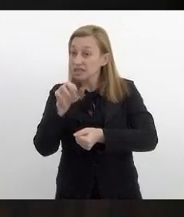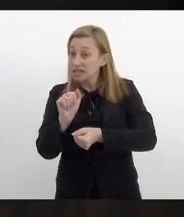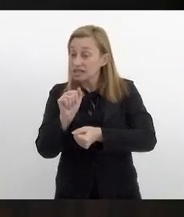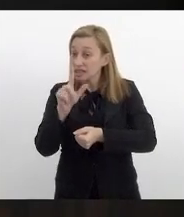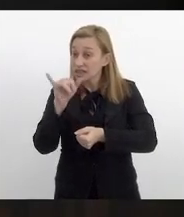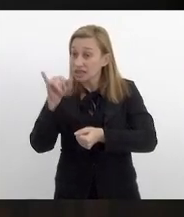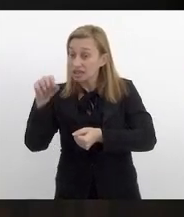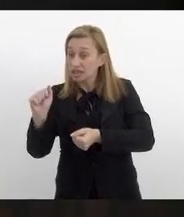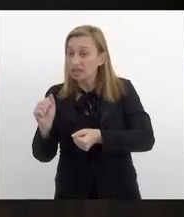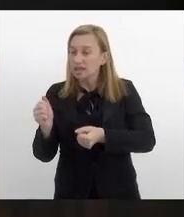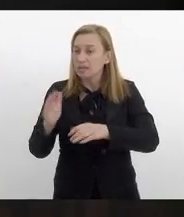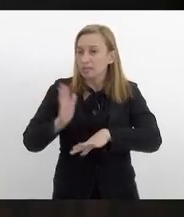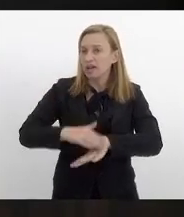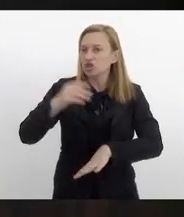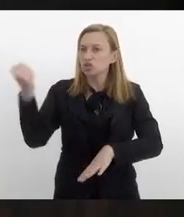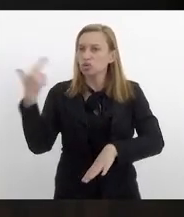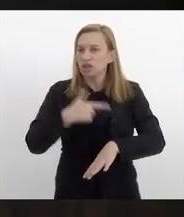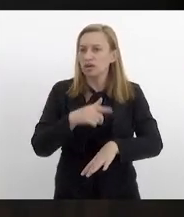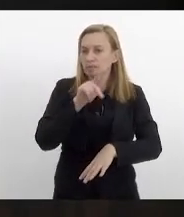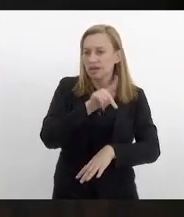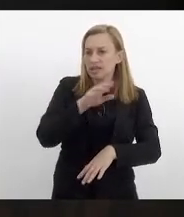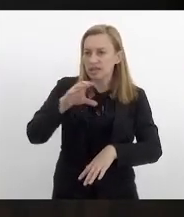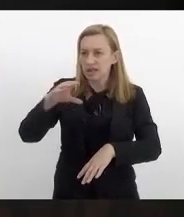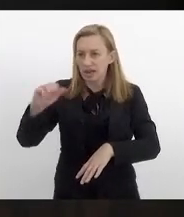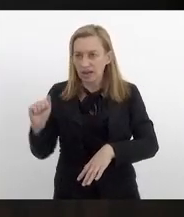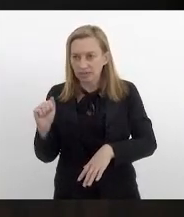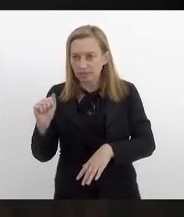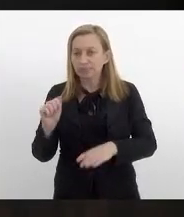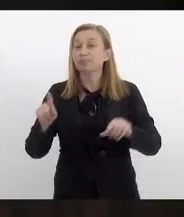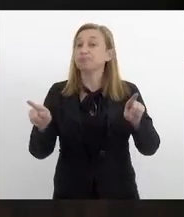ser maior do que o IPCA. Porque também...